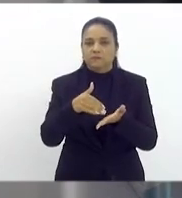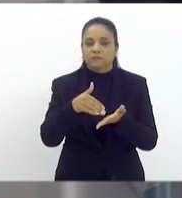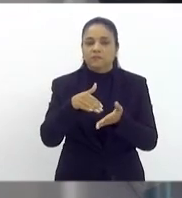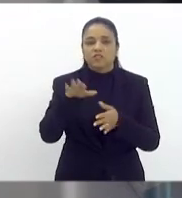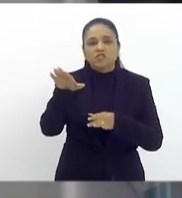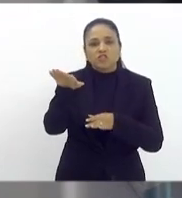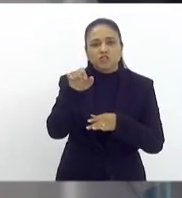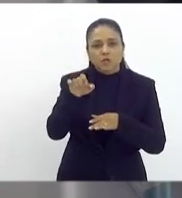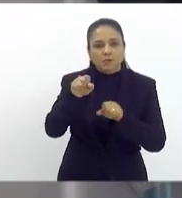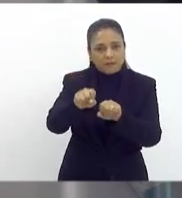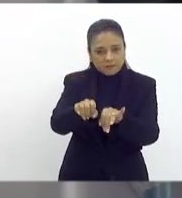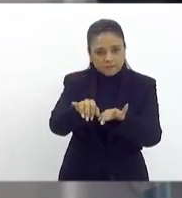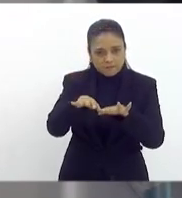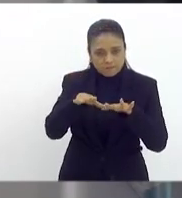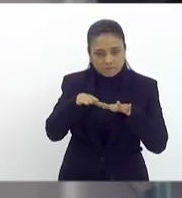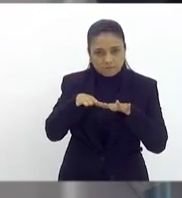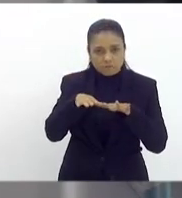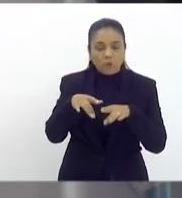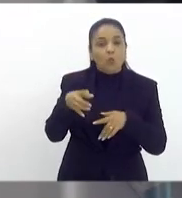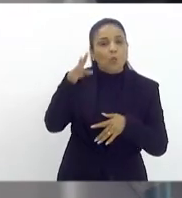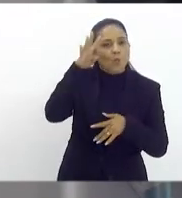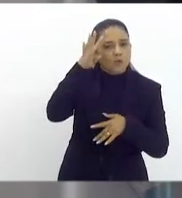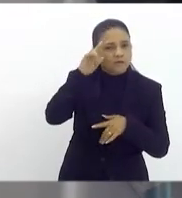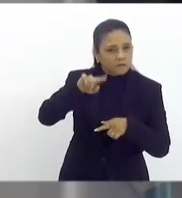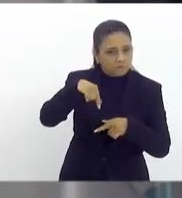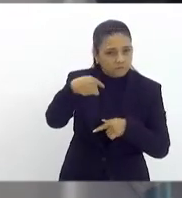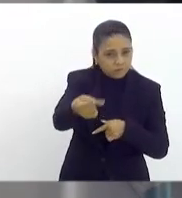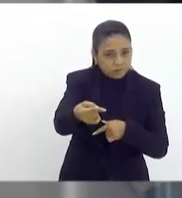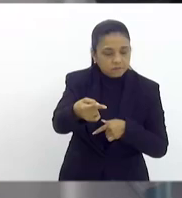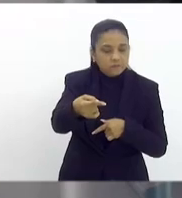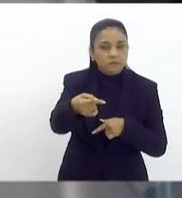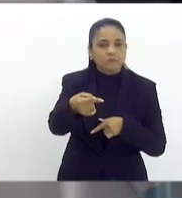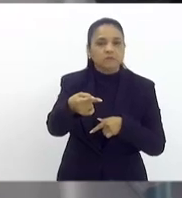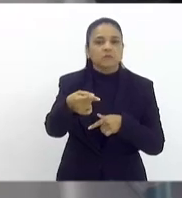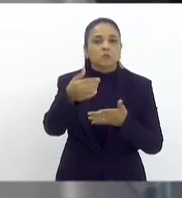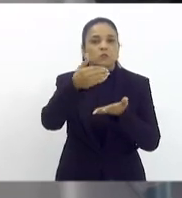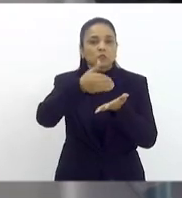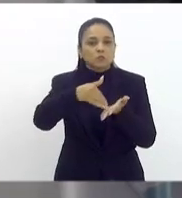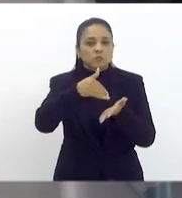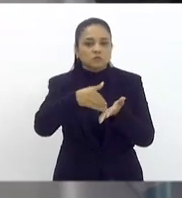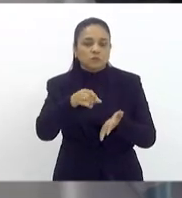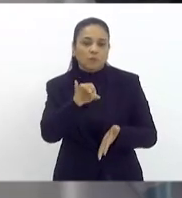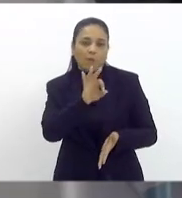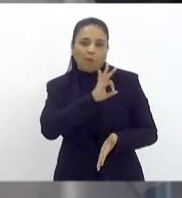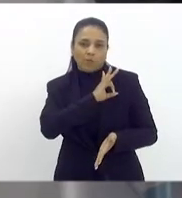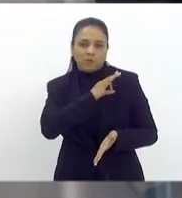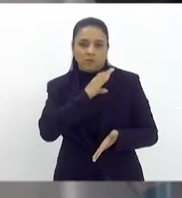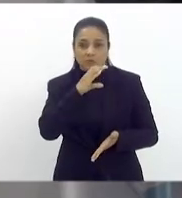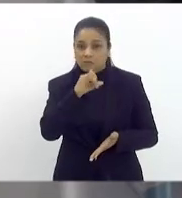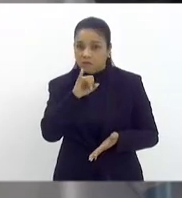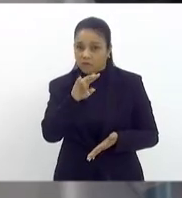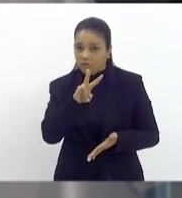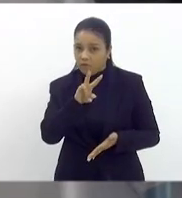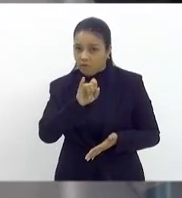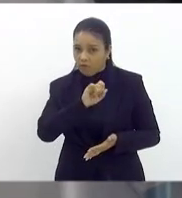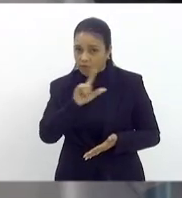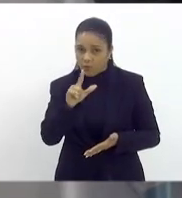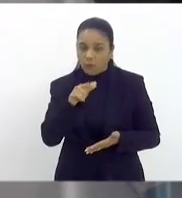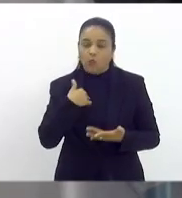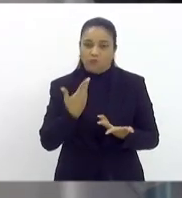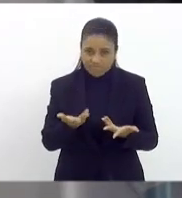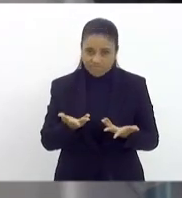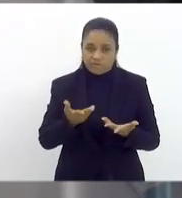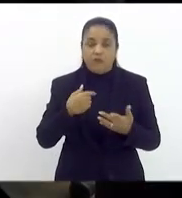chame sessão para a próxima quarta-feira. Peço ao secretário de Polícia Civil a determinação. Muito obrigado. Deputado Ottoni